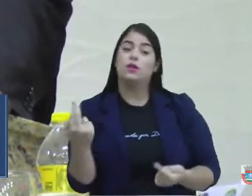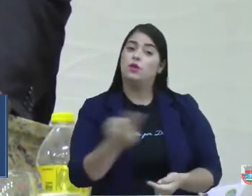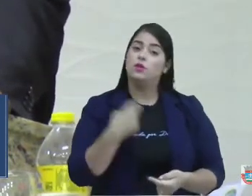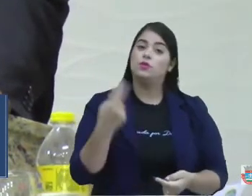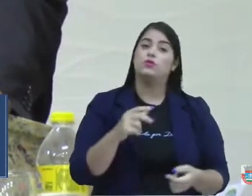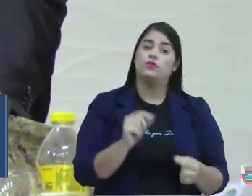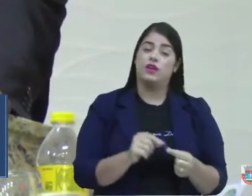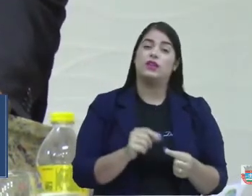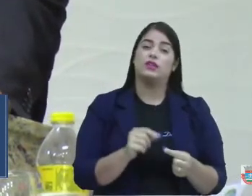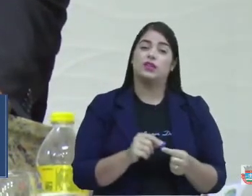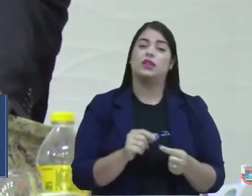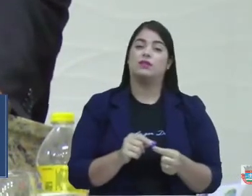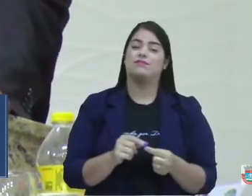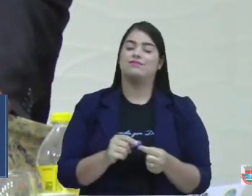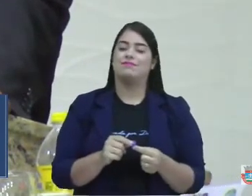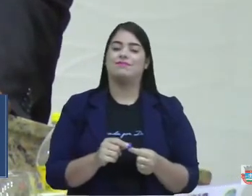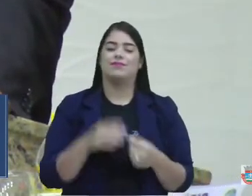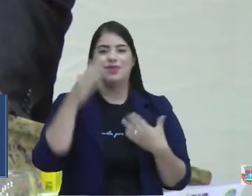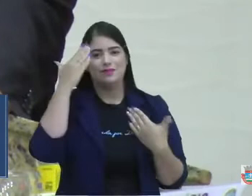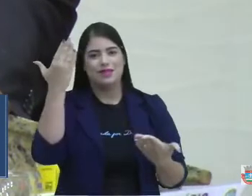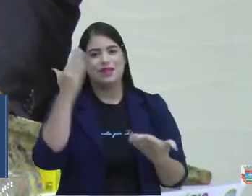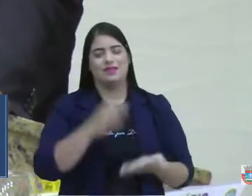do possível nosso agradecimento.